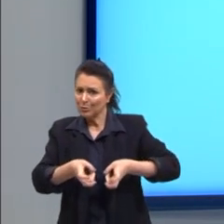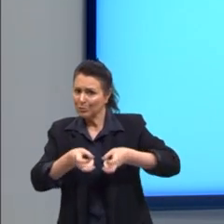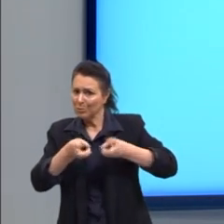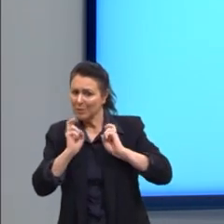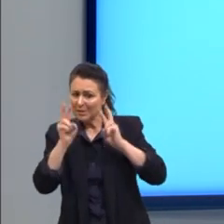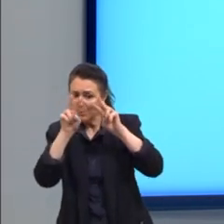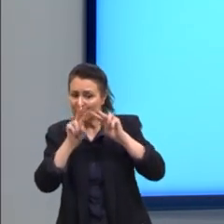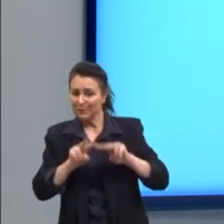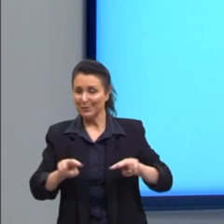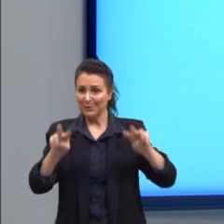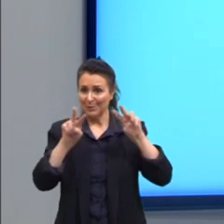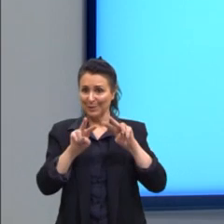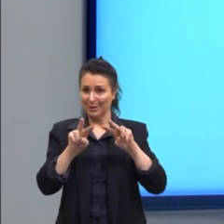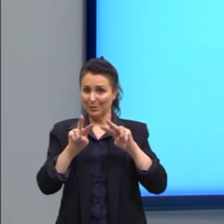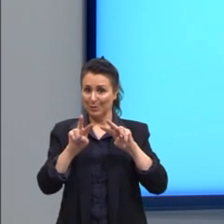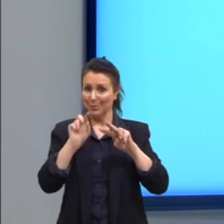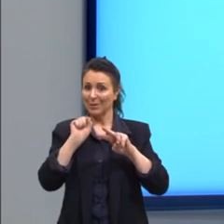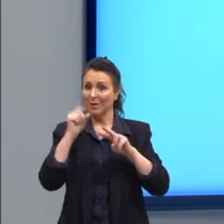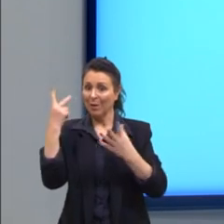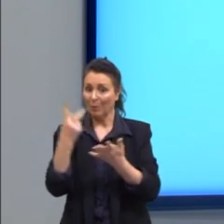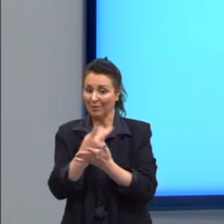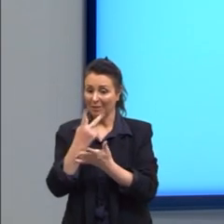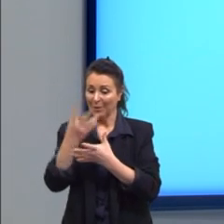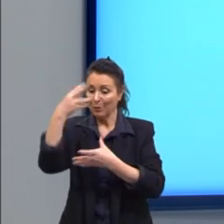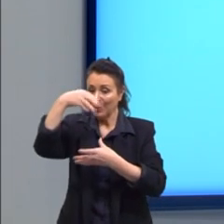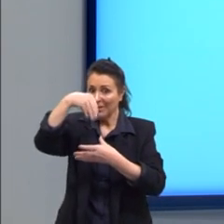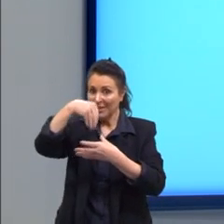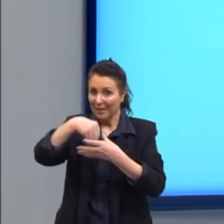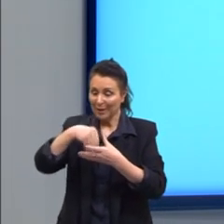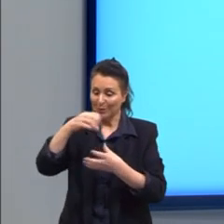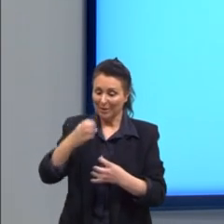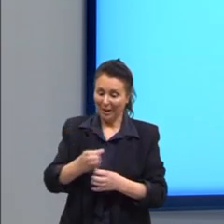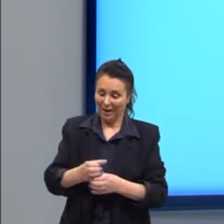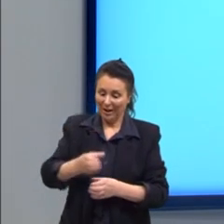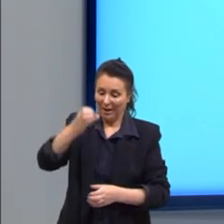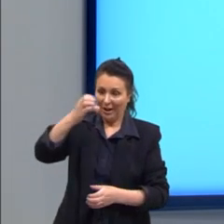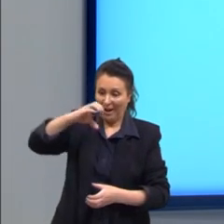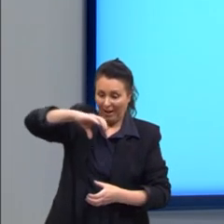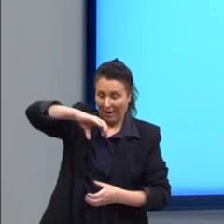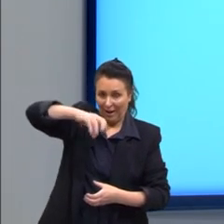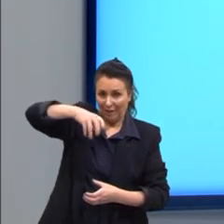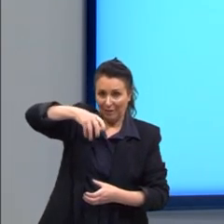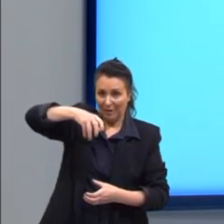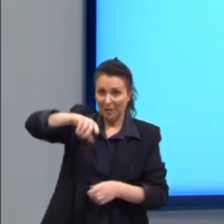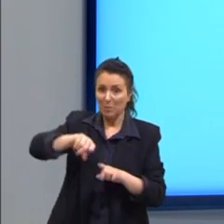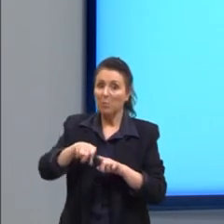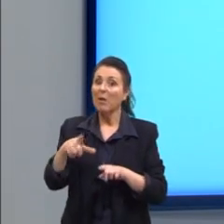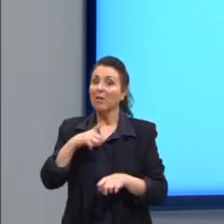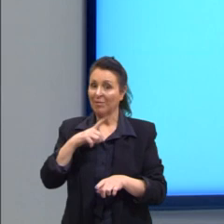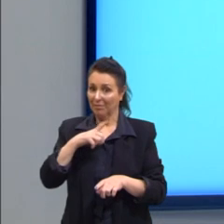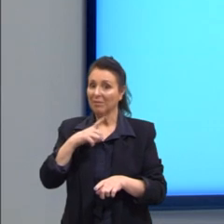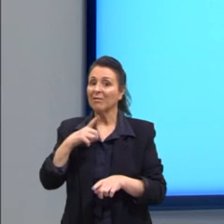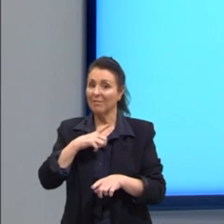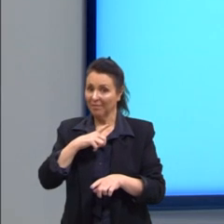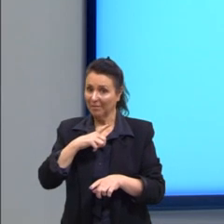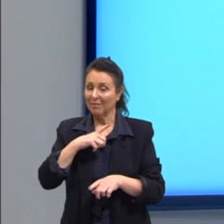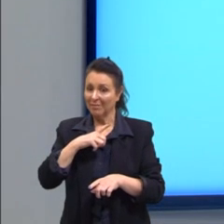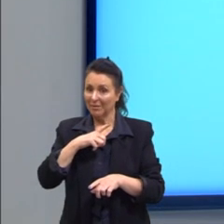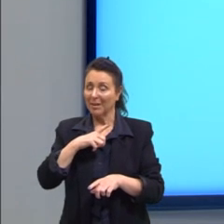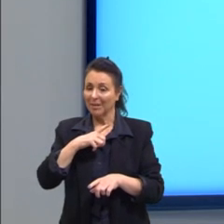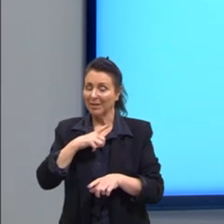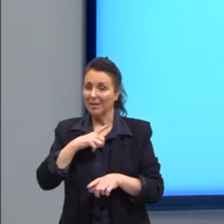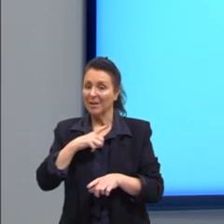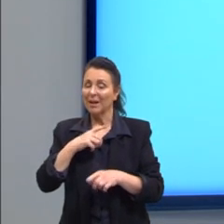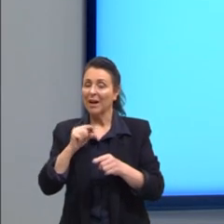visualmente o que tá acontecendo dentro desses dessas garrafas porém que ocorre sim a